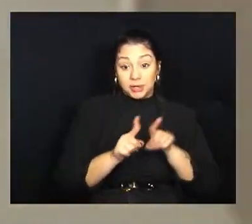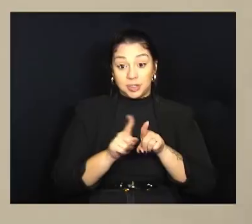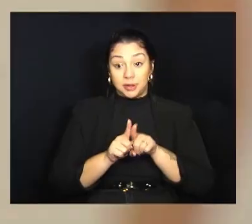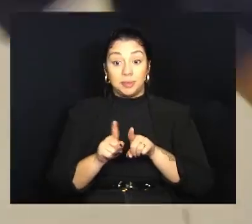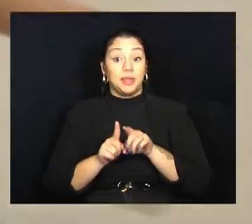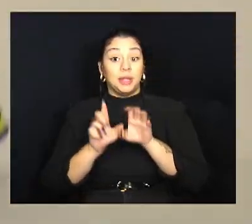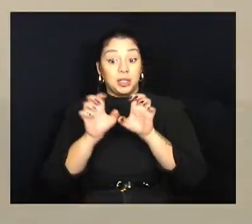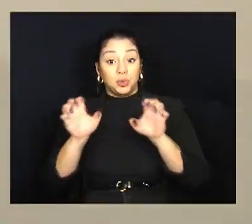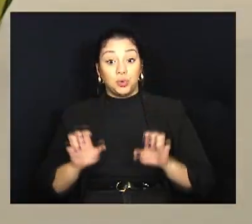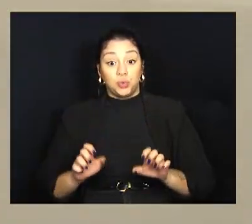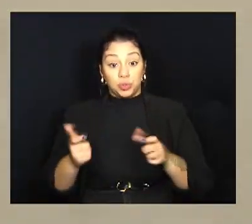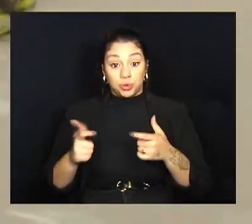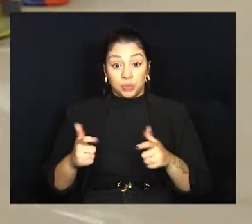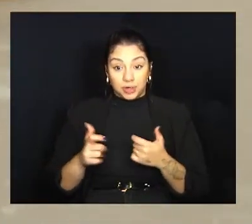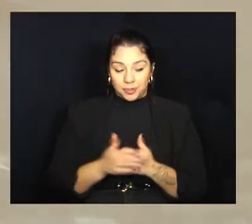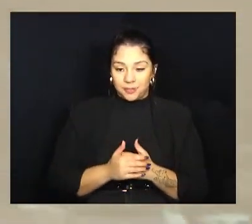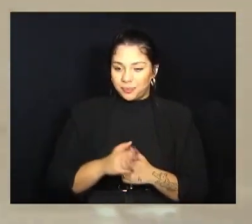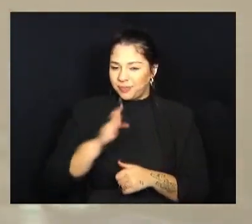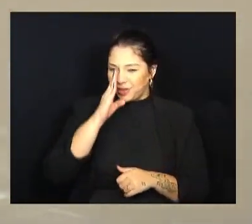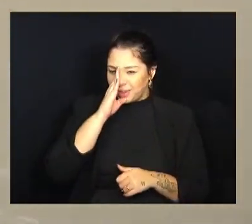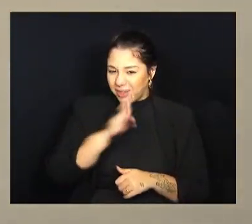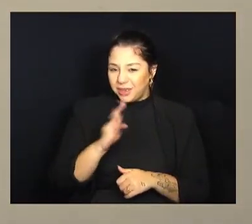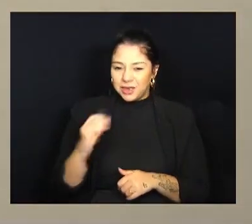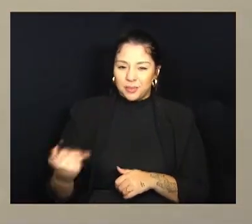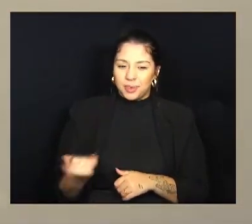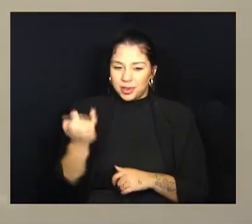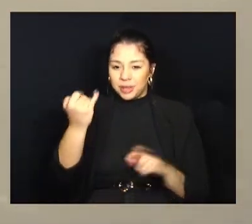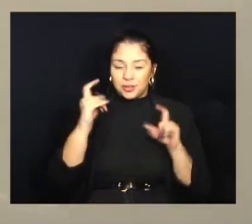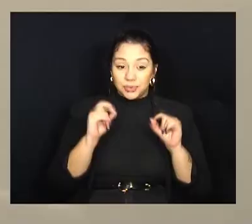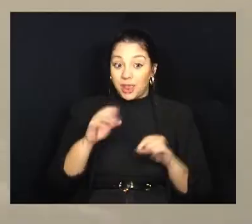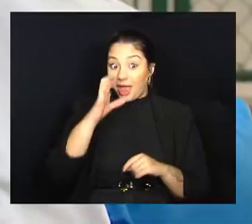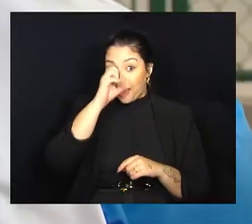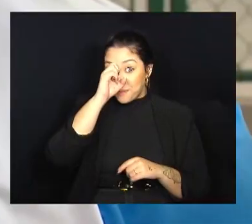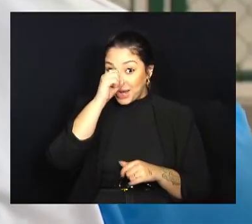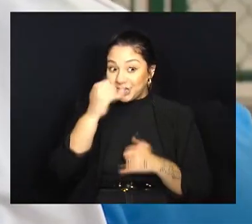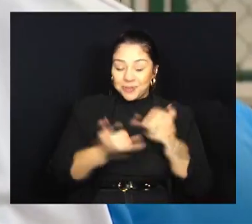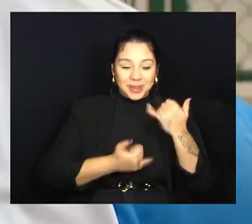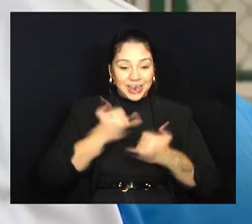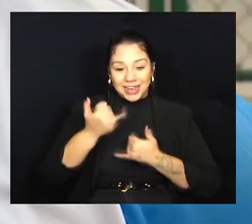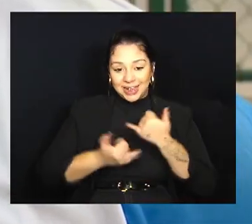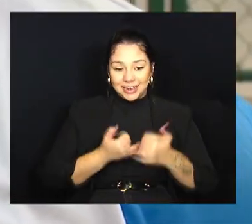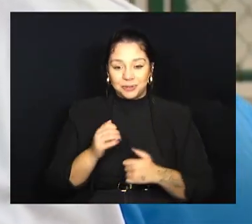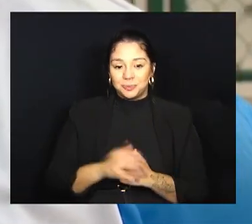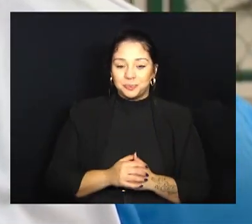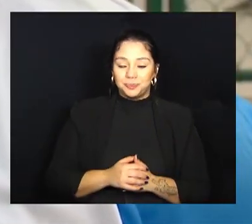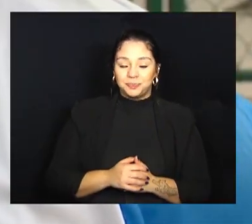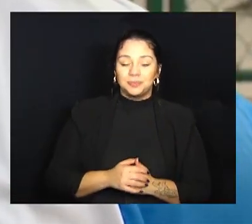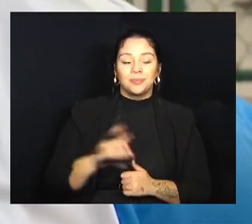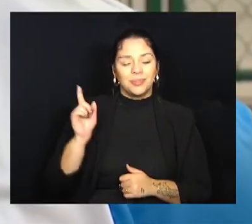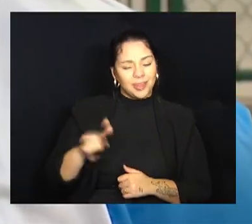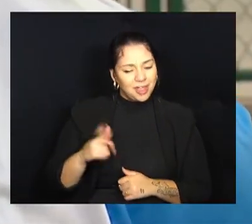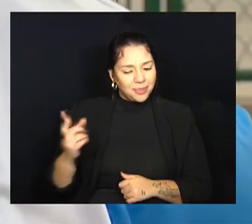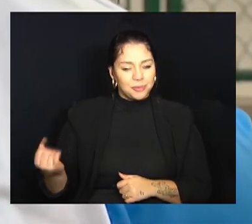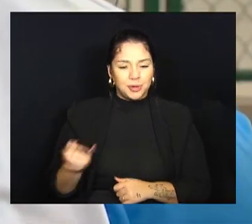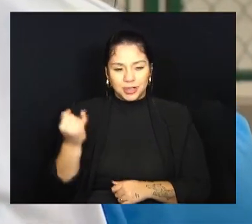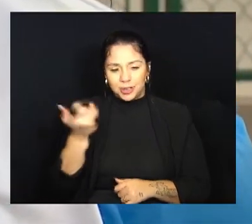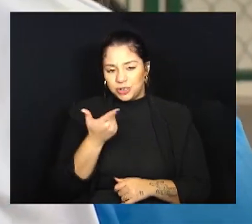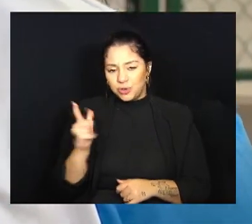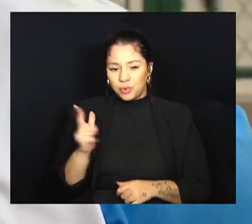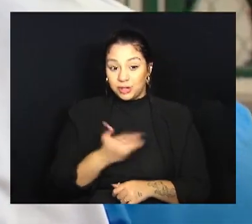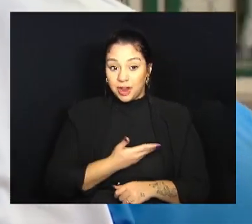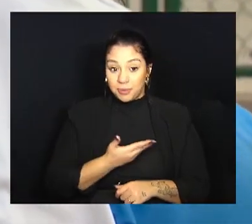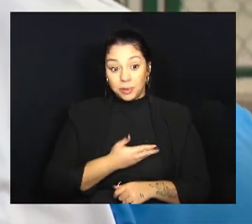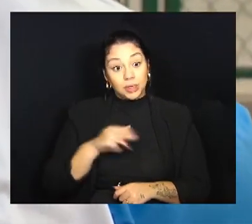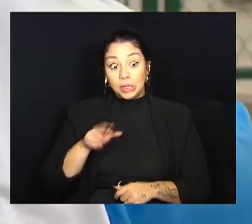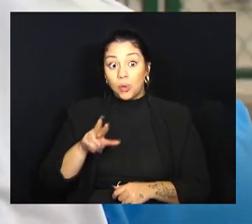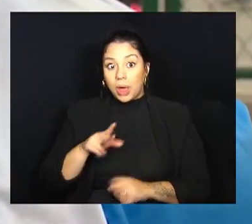local. E o mais importante, elas aprendem brincando. Então é importante eles estarem com outros amigos que não são os da